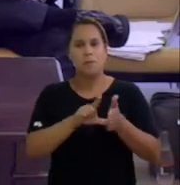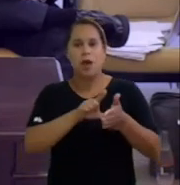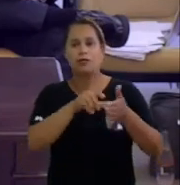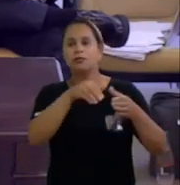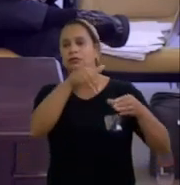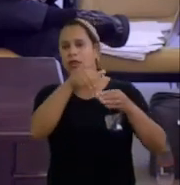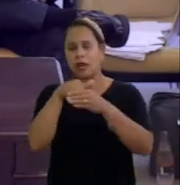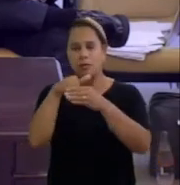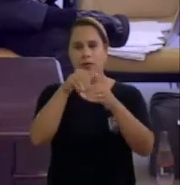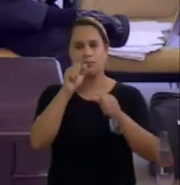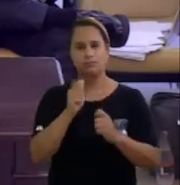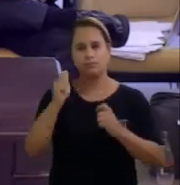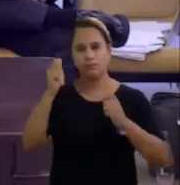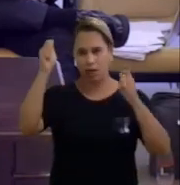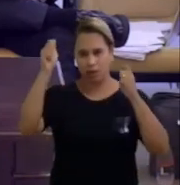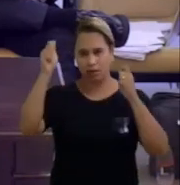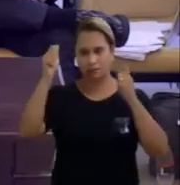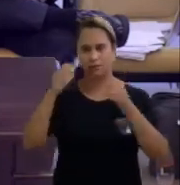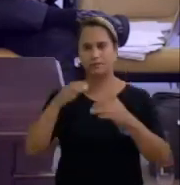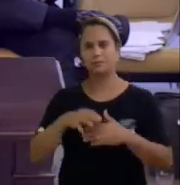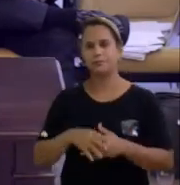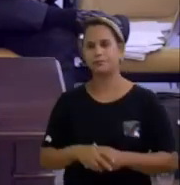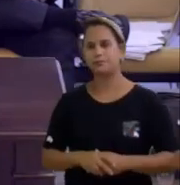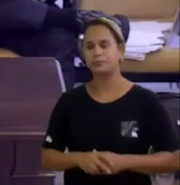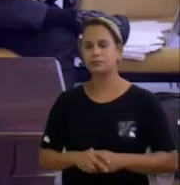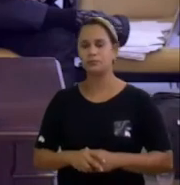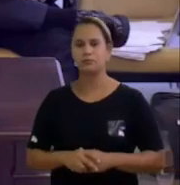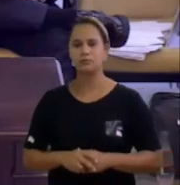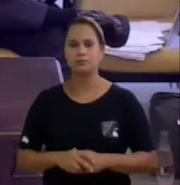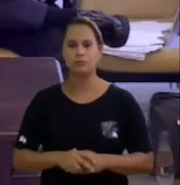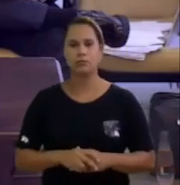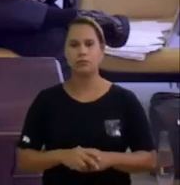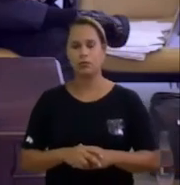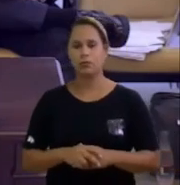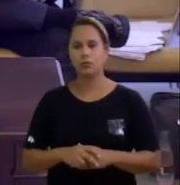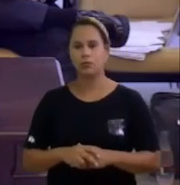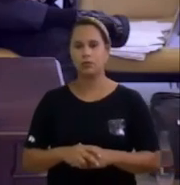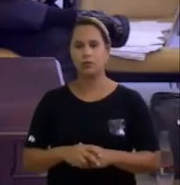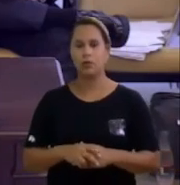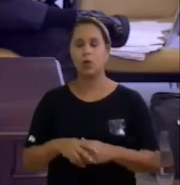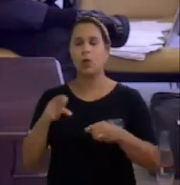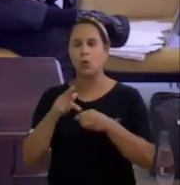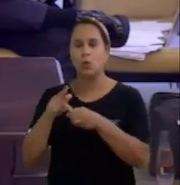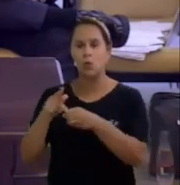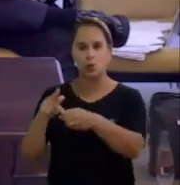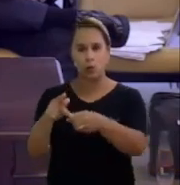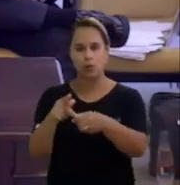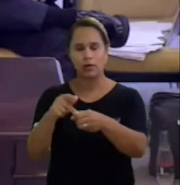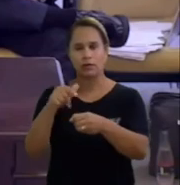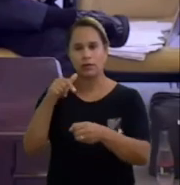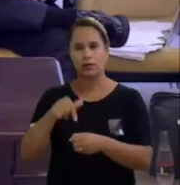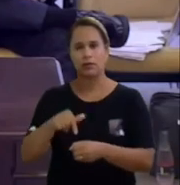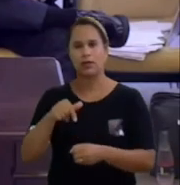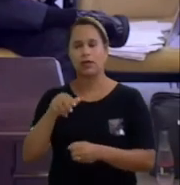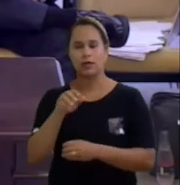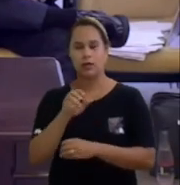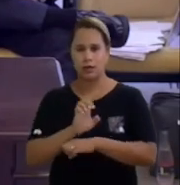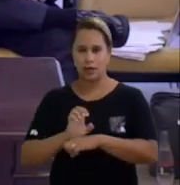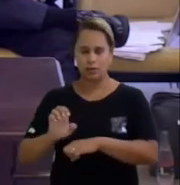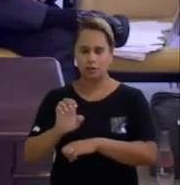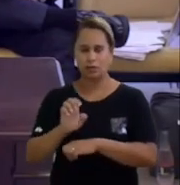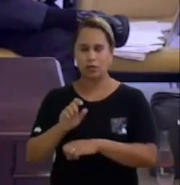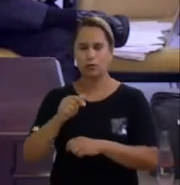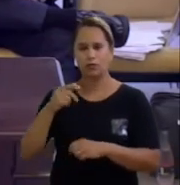Ministério Público, a Procuradoria Regional Eleitoral do Paraná, ele estipulou 3 premissas para considerar os gastos de pré-campanha.